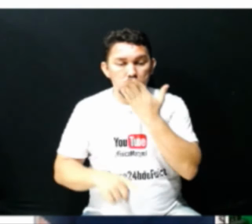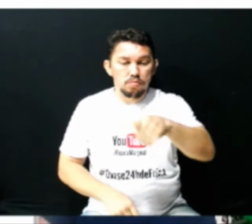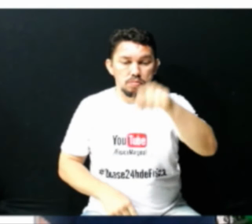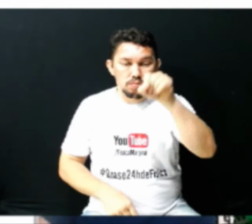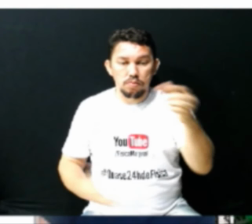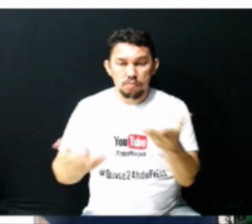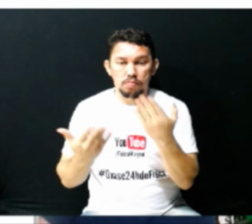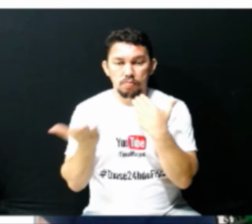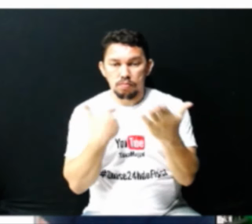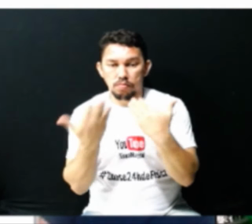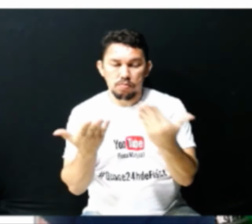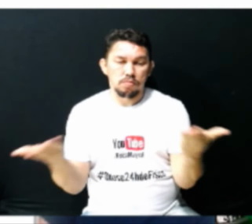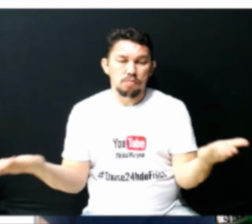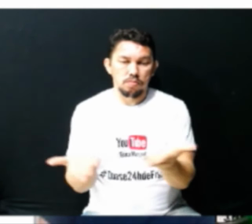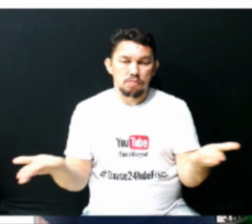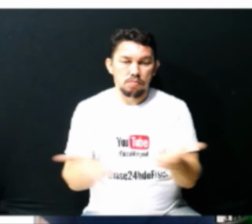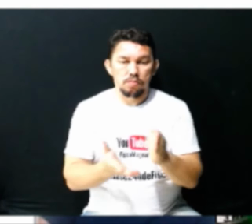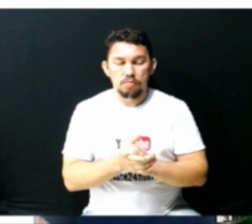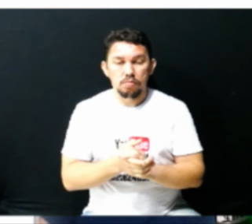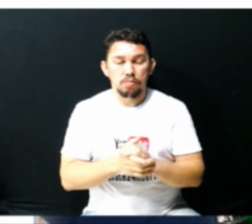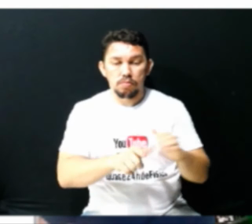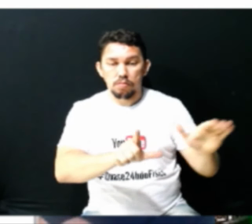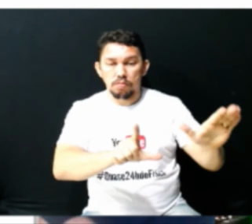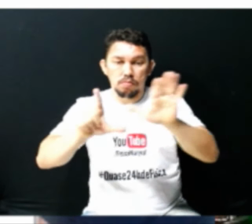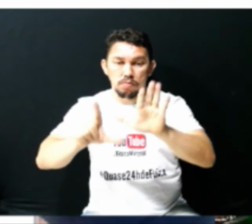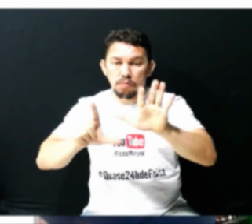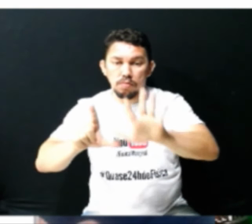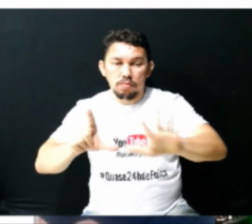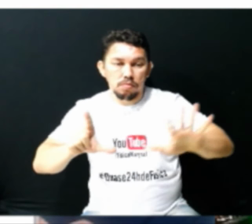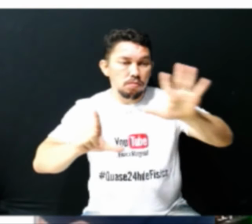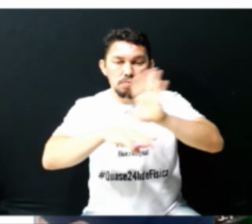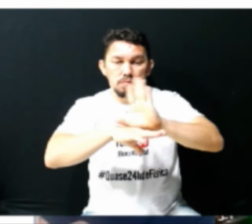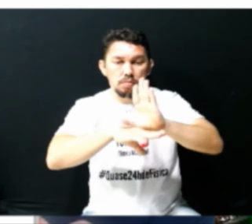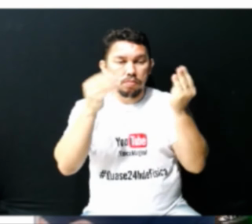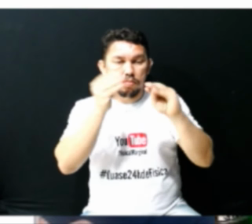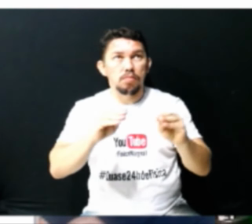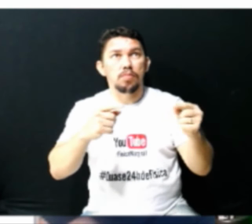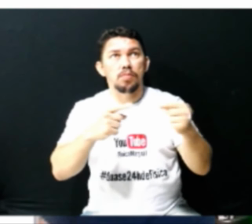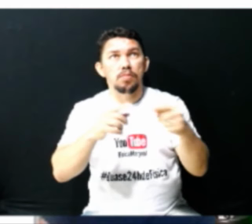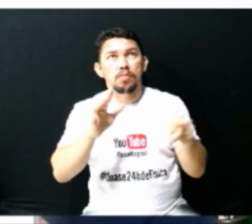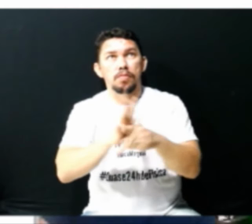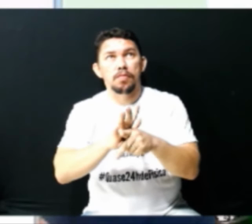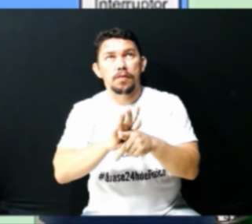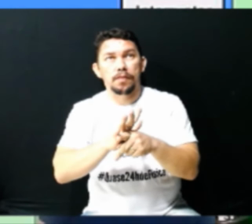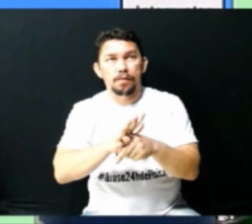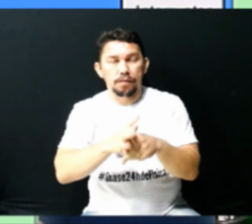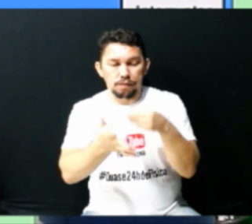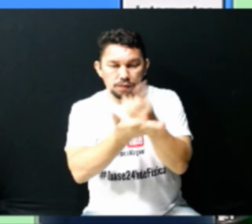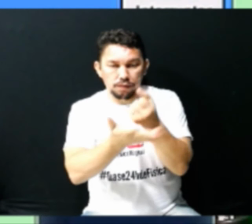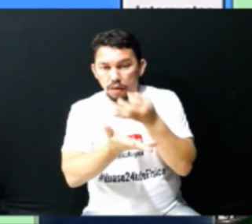bate-papo aqui o kit de construção de circuitos DC. É só clicar aqui, ele vai baixar um arquivo pequeno em Java,